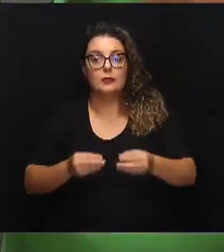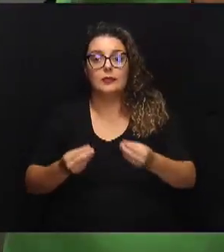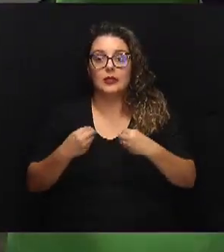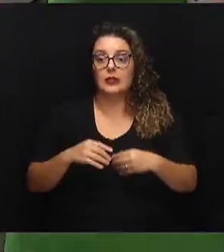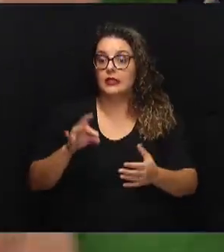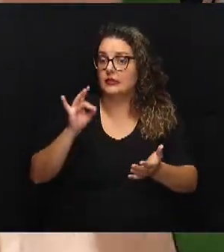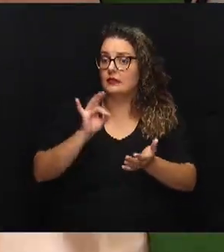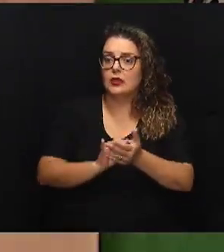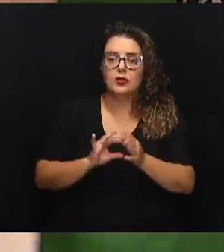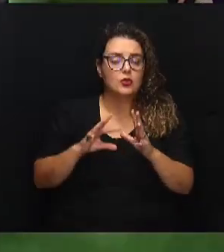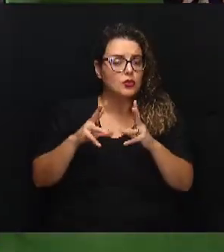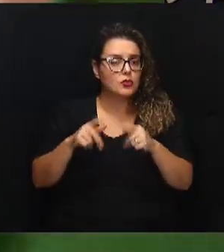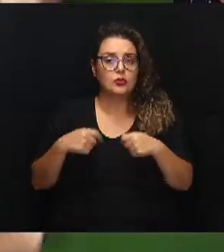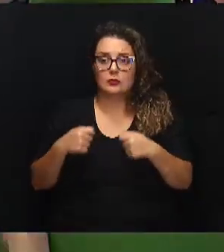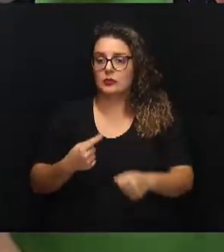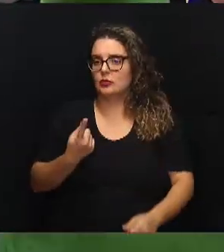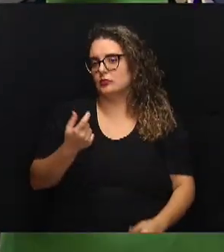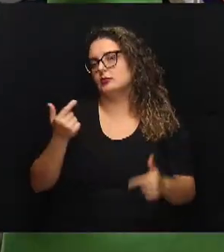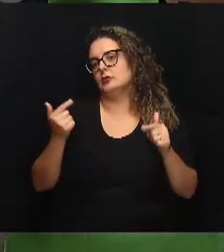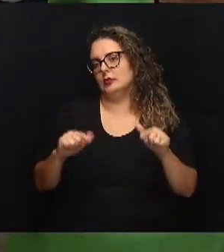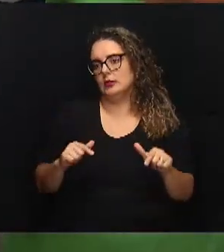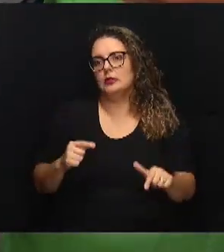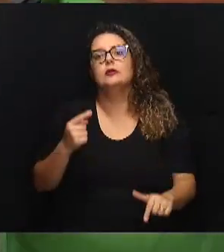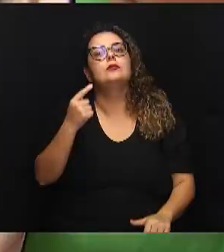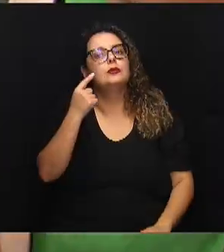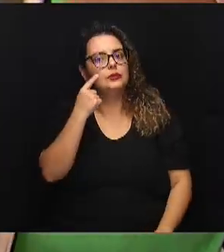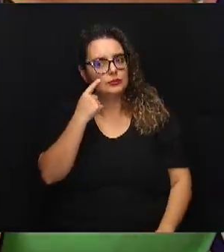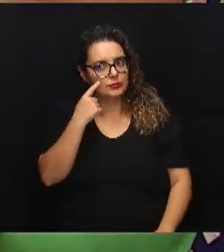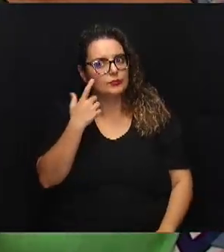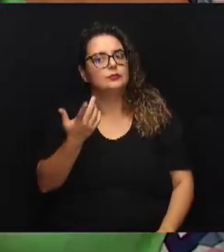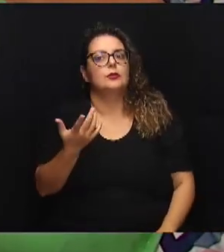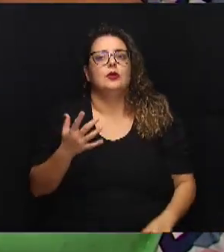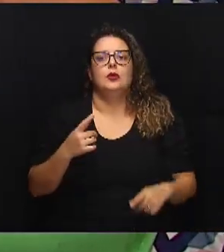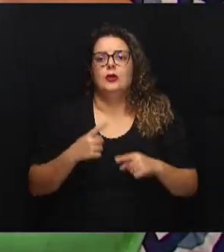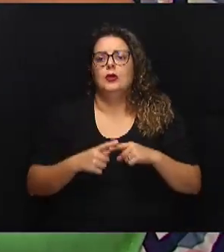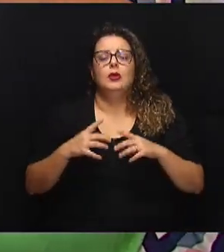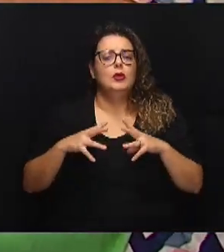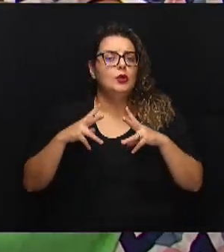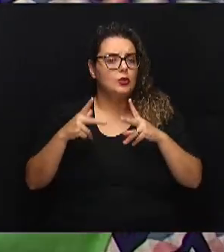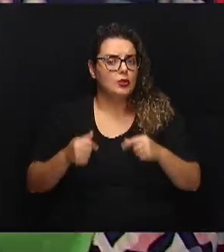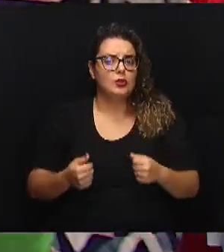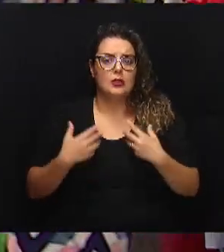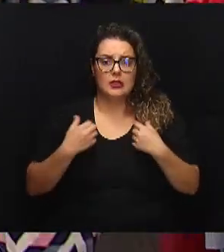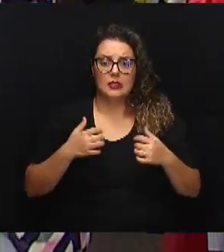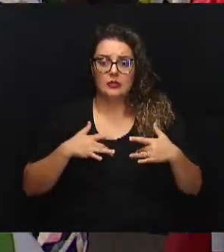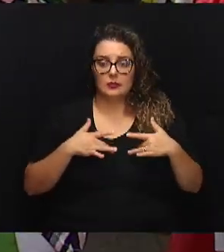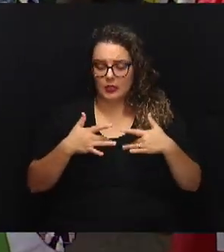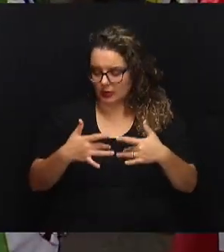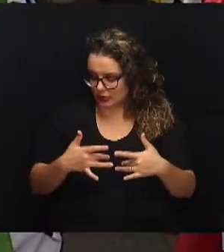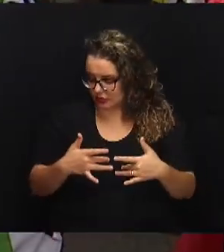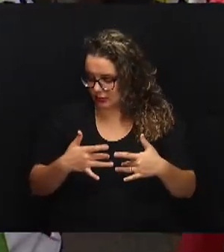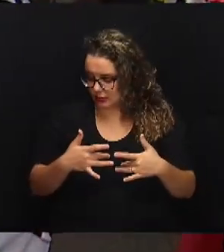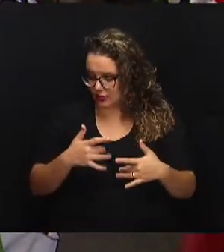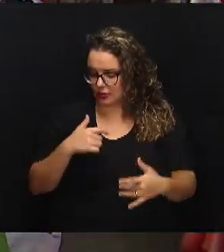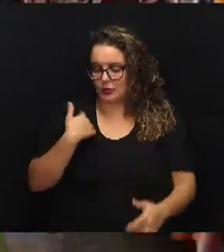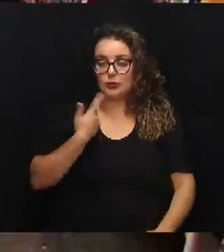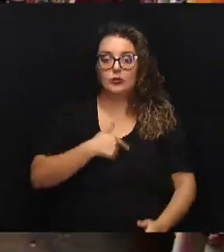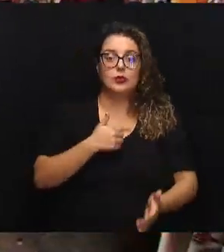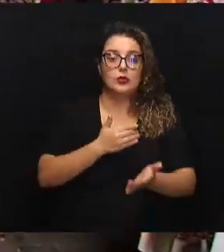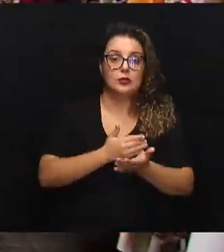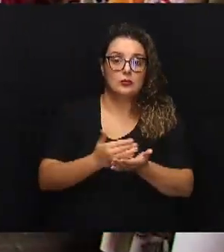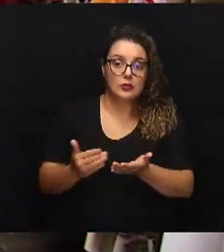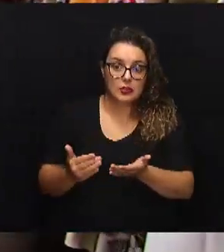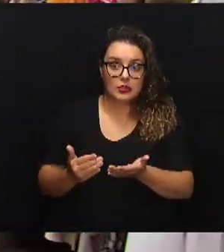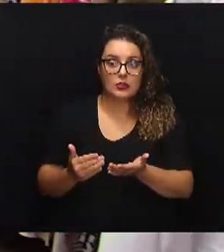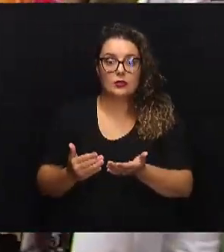verdade, é tudo que ela precisa num só lugar, viu? Porque tudo que a gente recebe de doação, a gente, a princípio, tira o que a